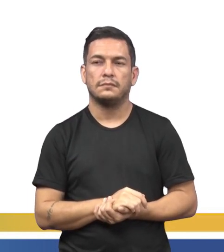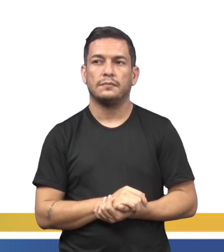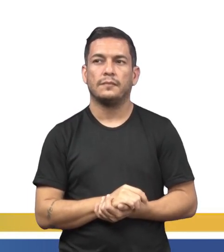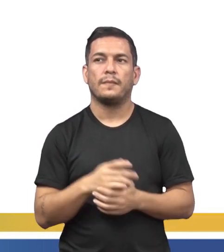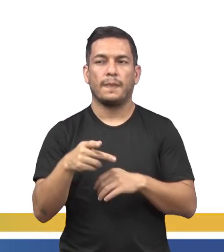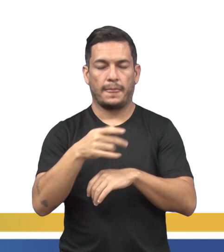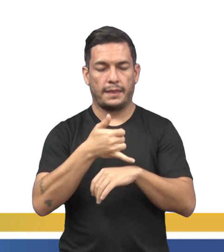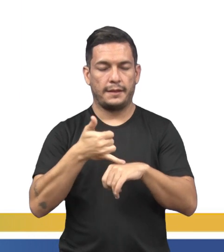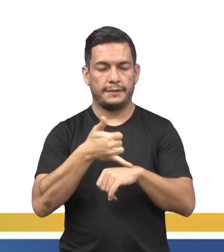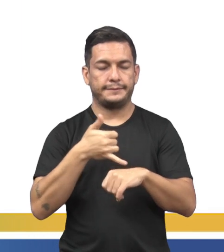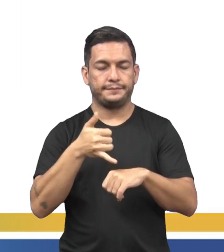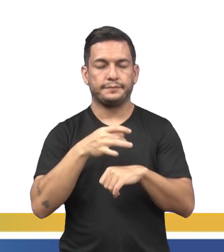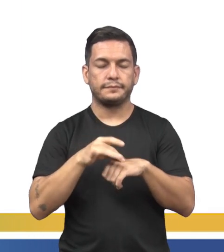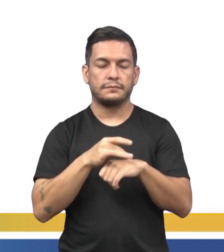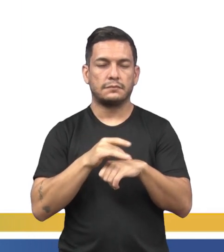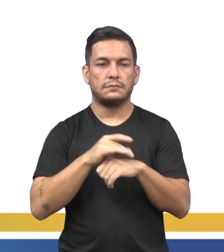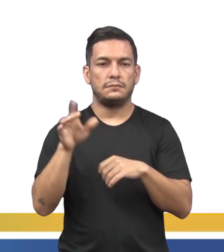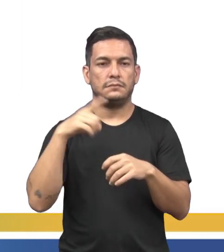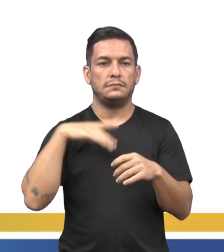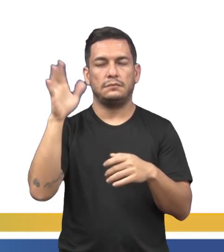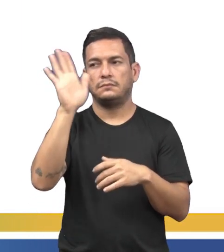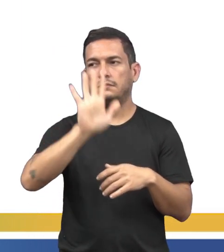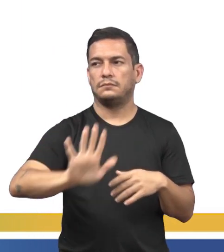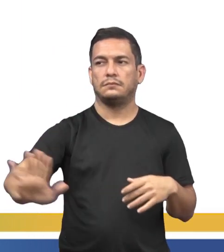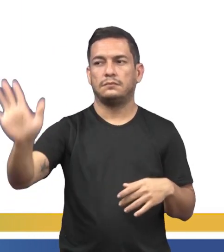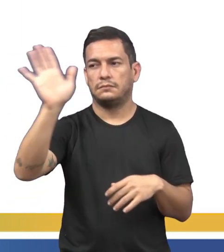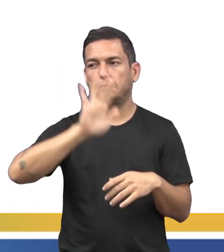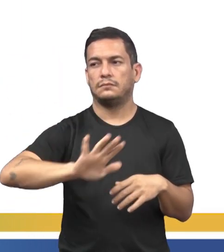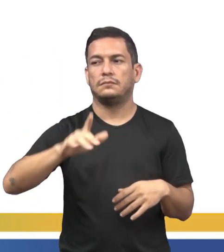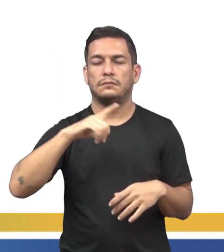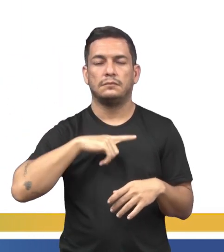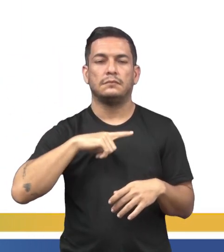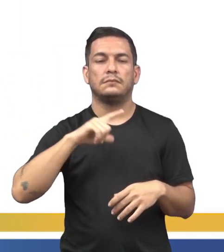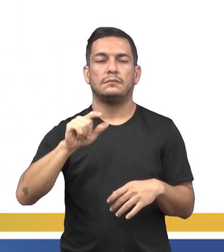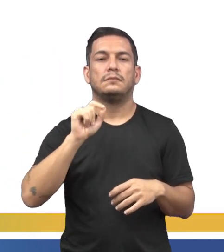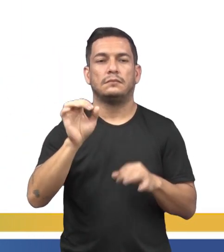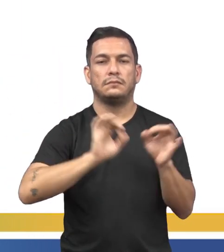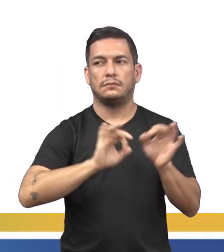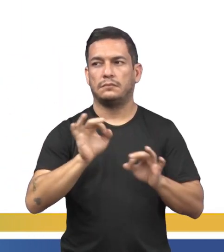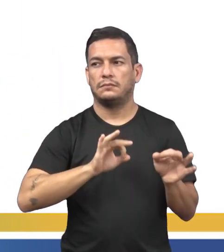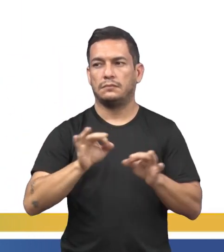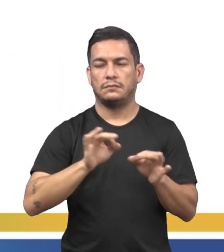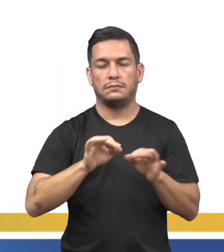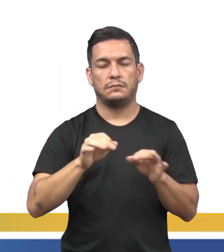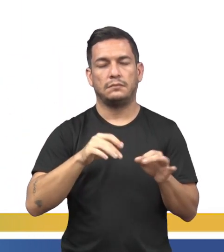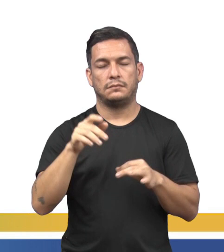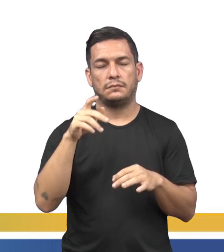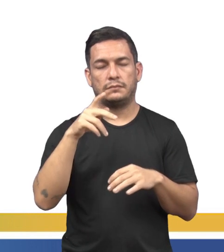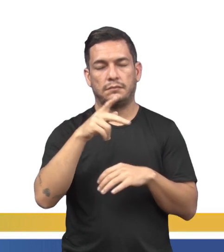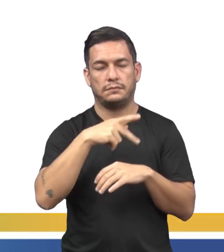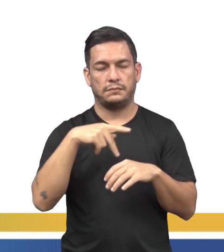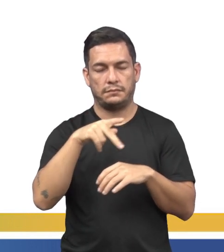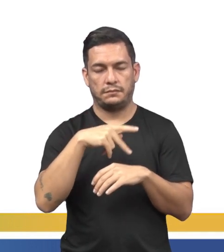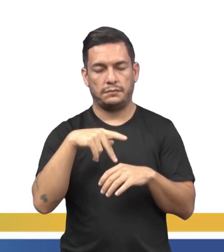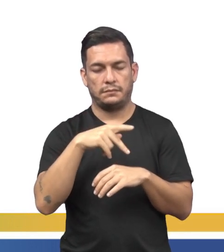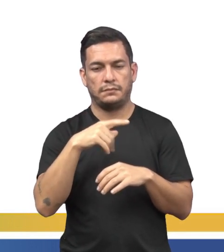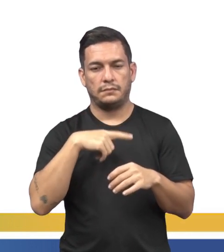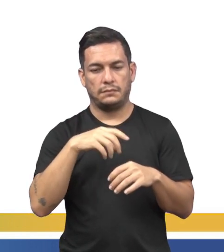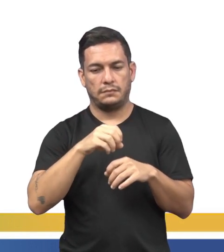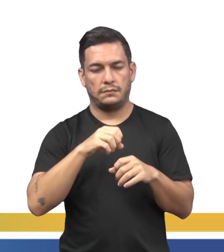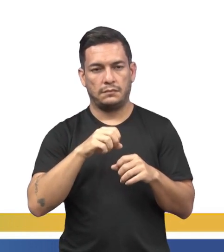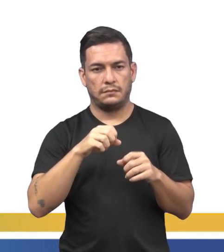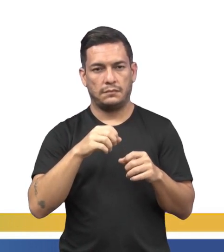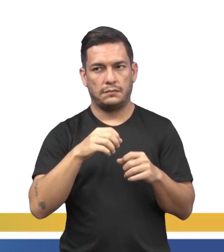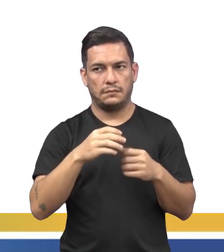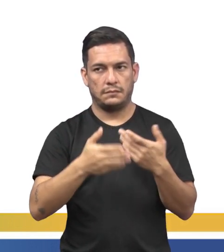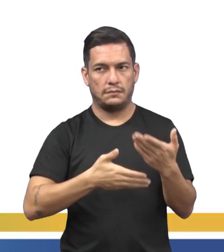nível internacional está em grande parte associada à OPEP, que é a Organização dos Países Exportadores de Petróleo, cuja principal